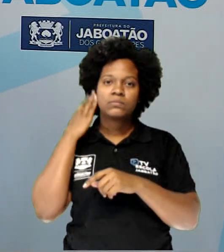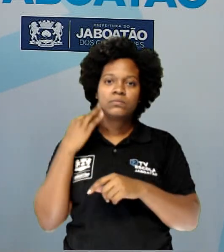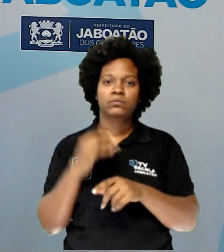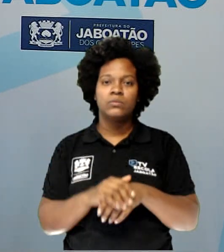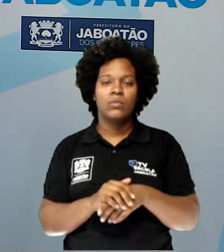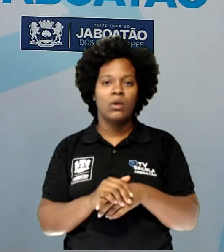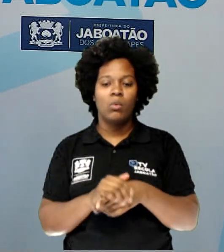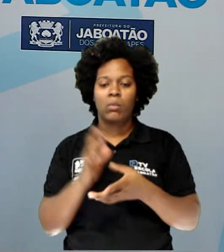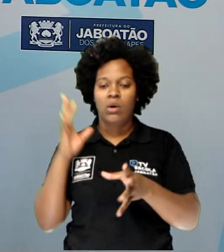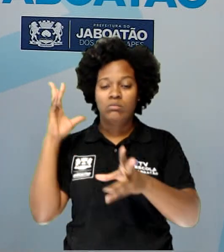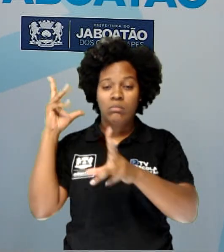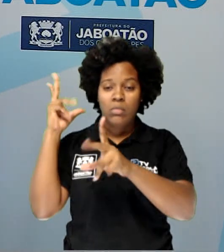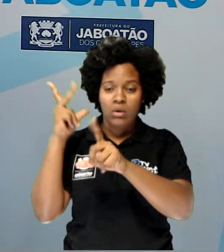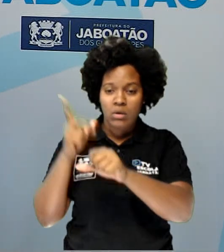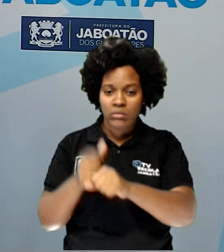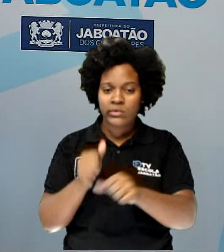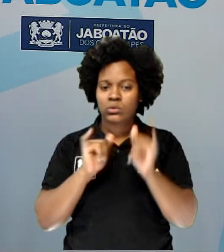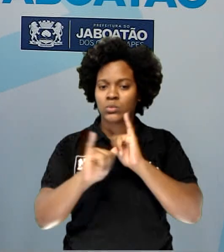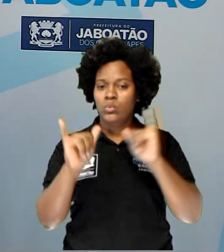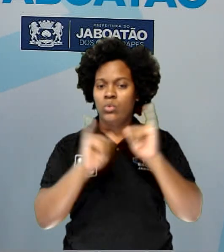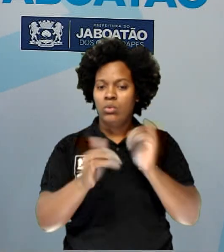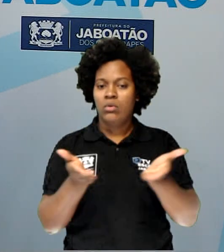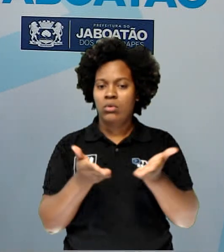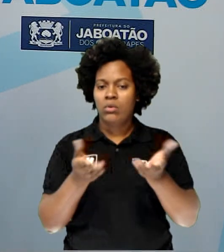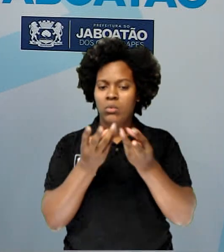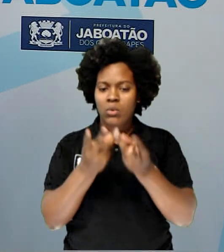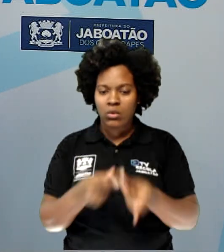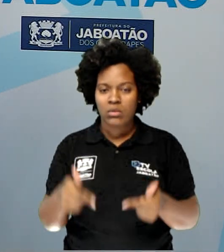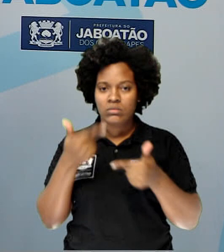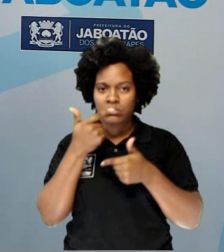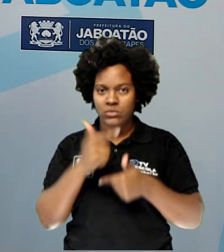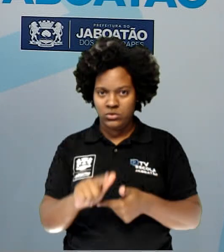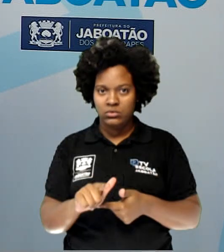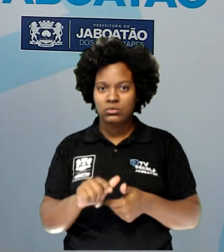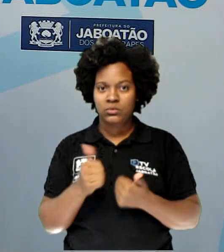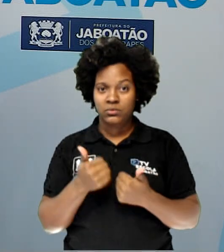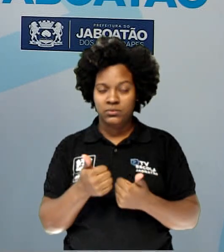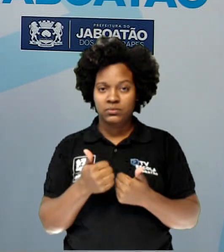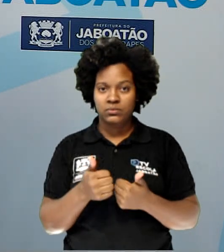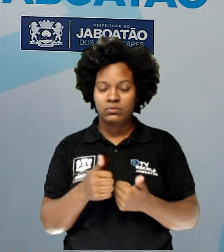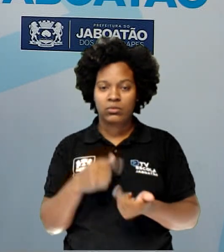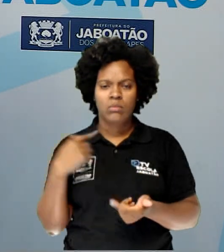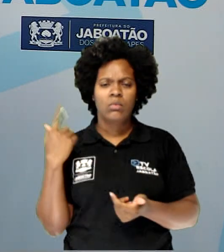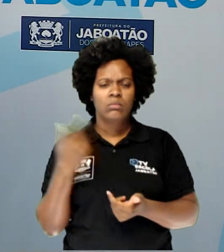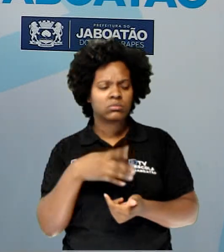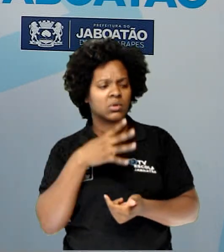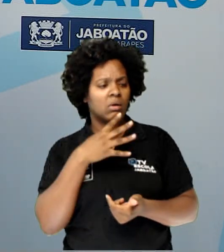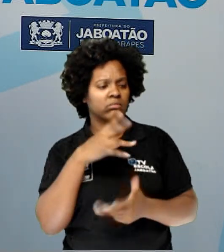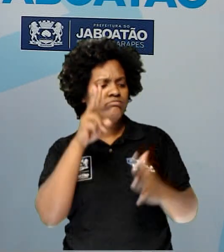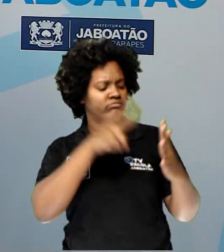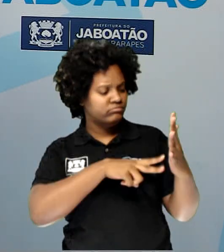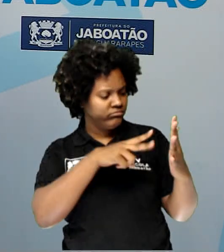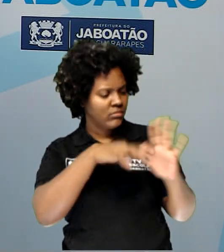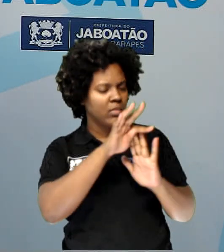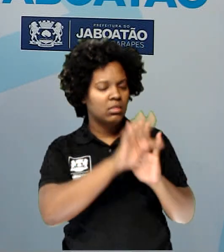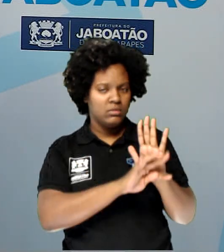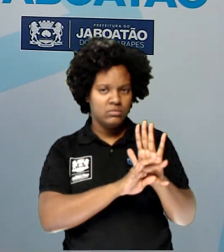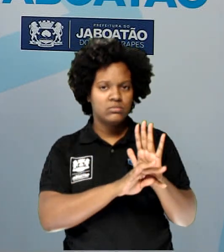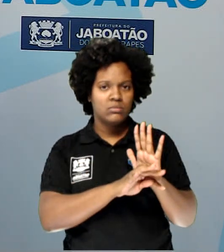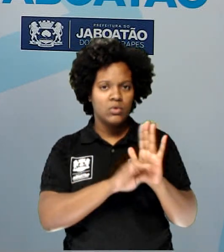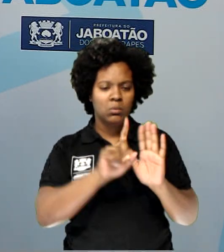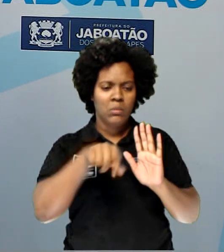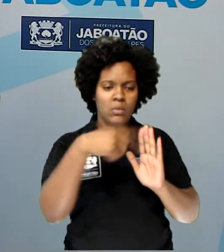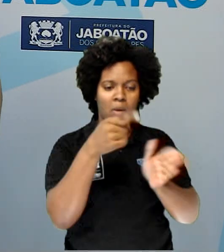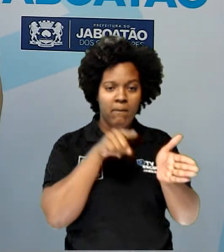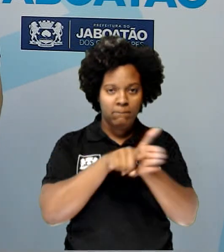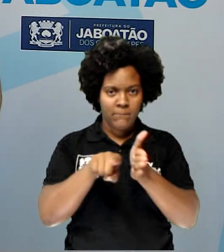de dados recentes sobre a morte das línguas. Ok? Como já conhecemos o texto, vamos passar para a questão. Se